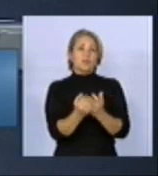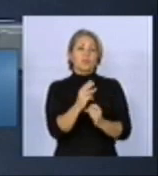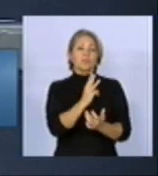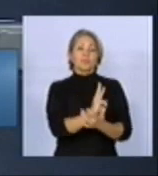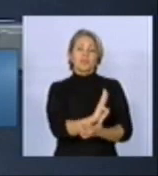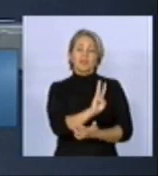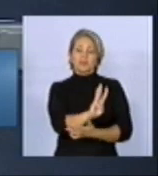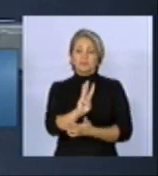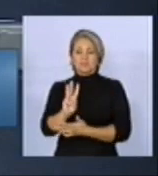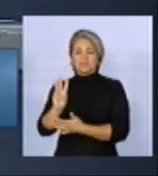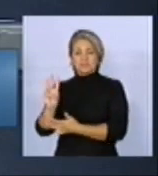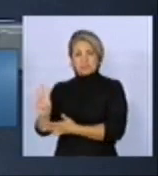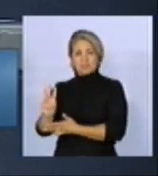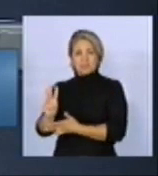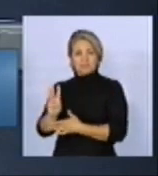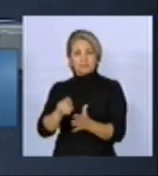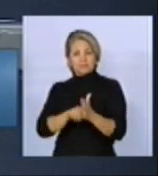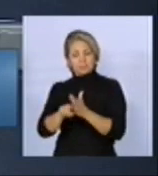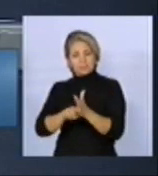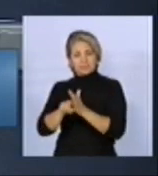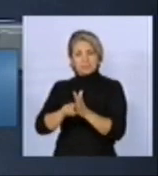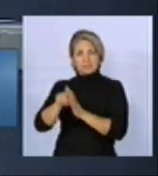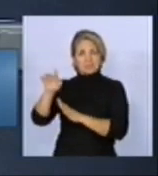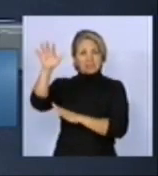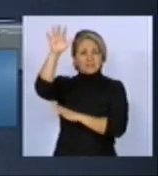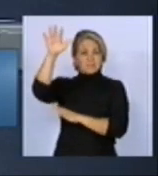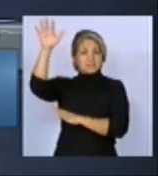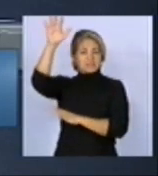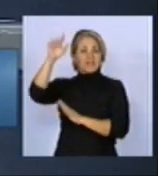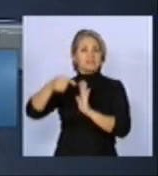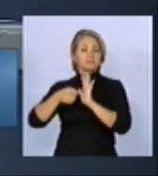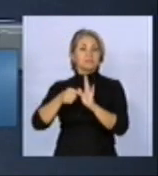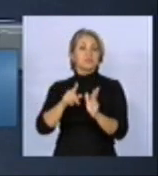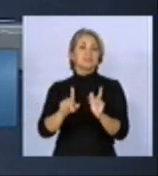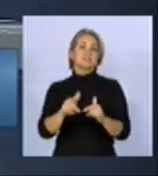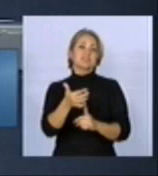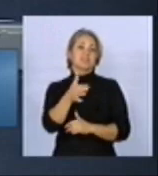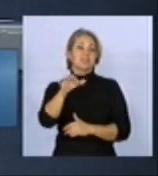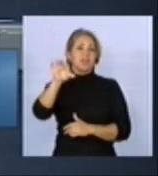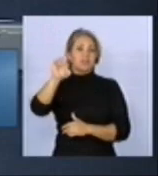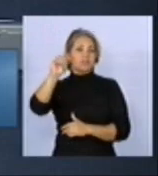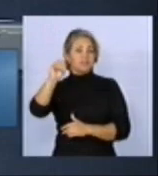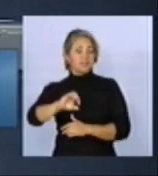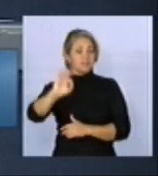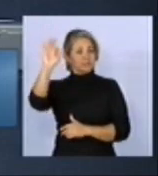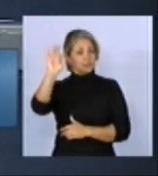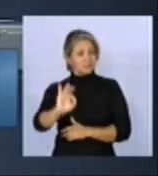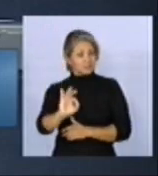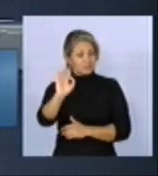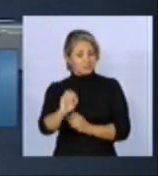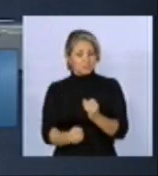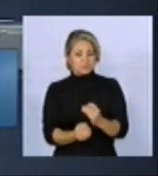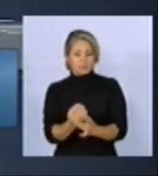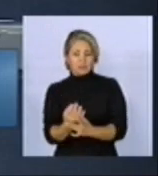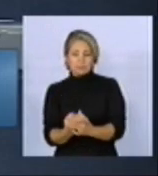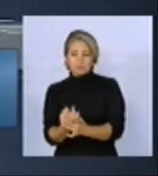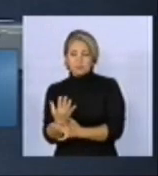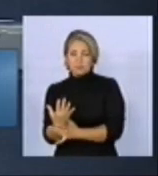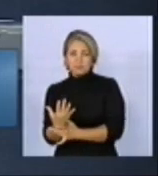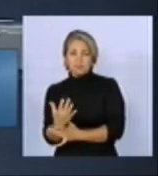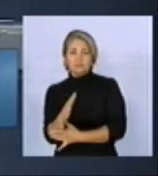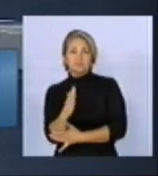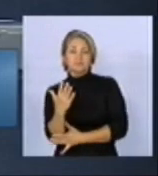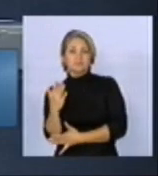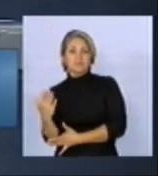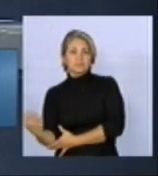IMP Instituto Nacional de Pesquisas espaciais ele coloca aqui 90% da produção e aqui no Com base no